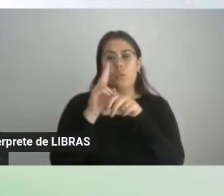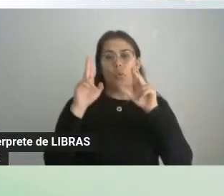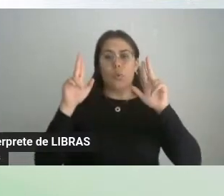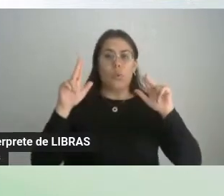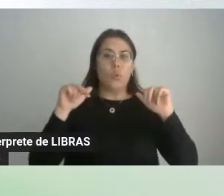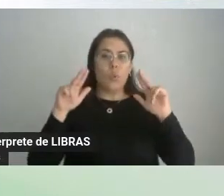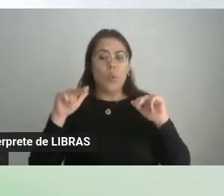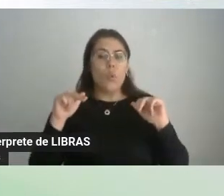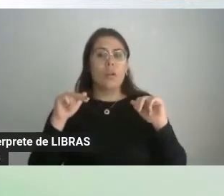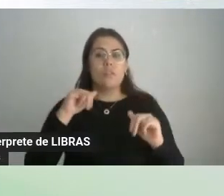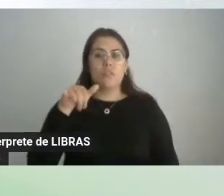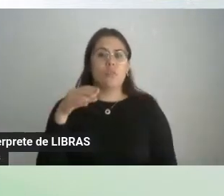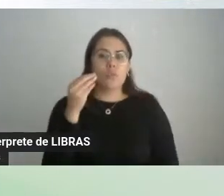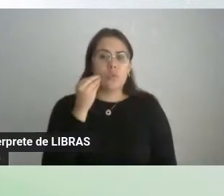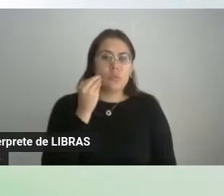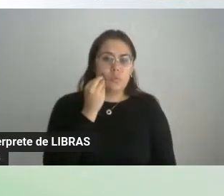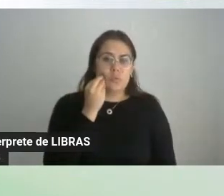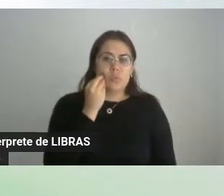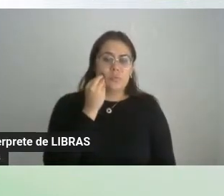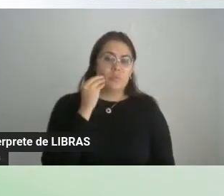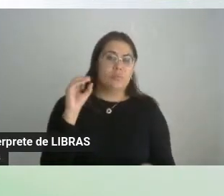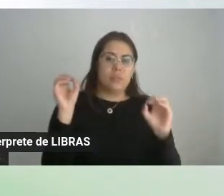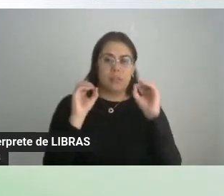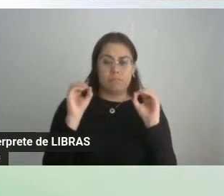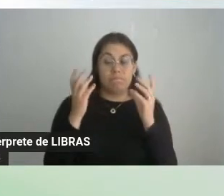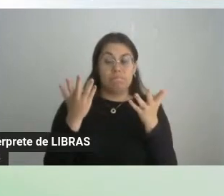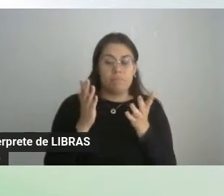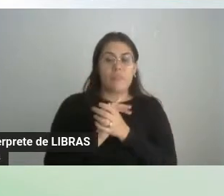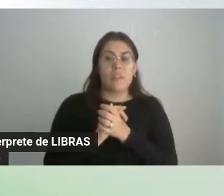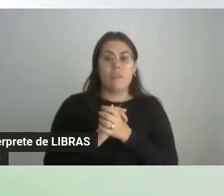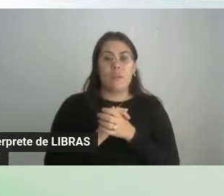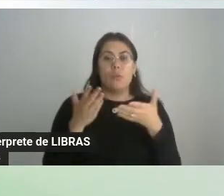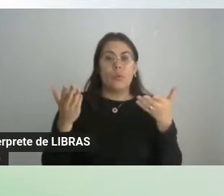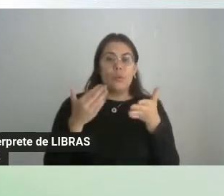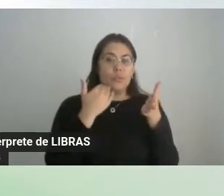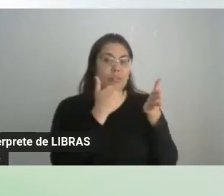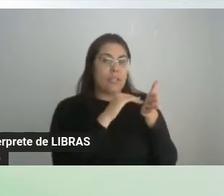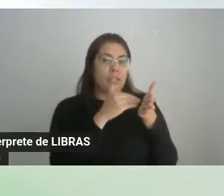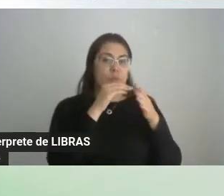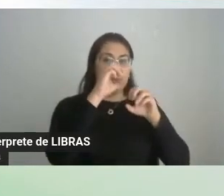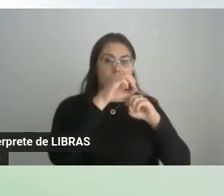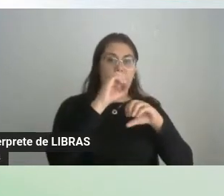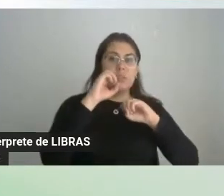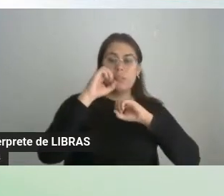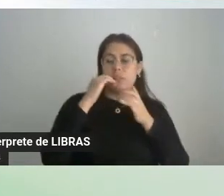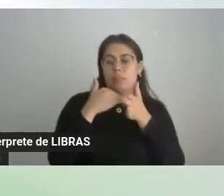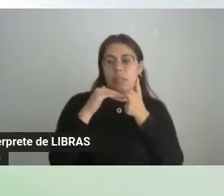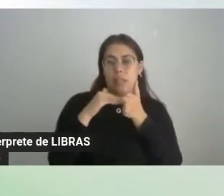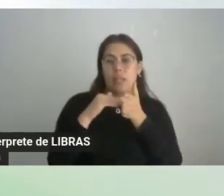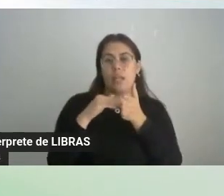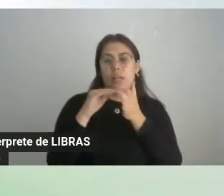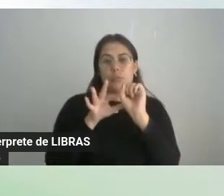conversar com esses atores que estão hoje aqui, né? A secretária de Educação, secretário de Segurança, a